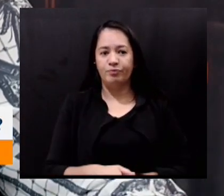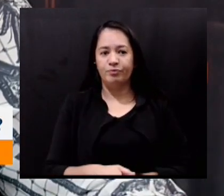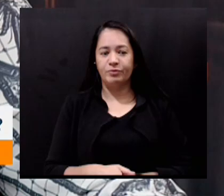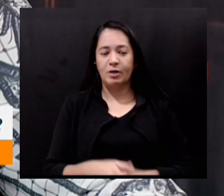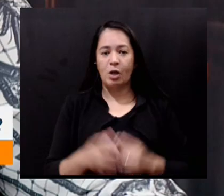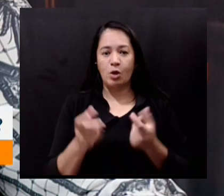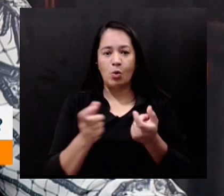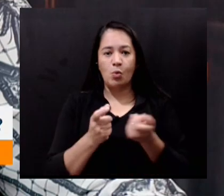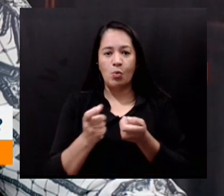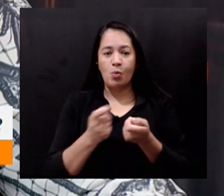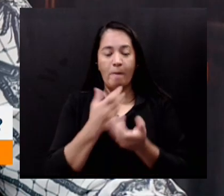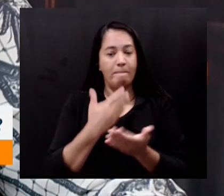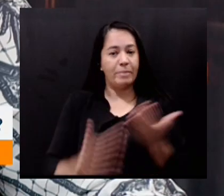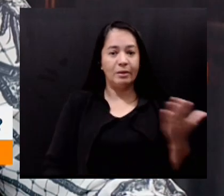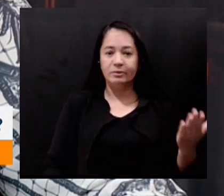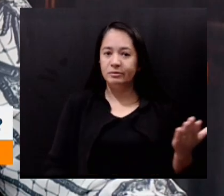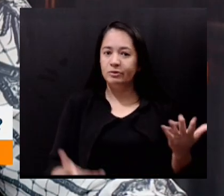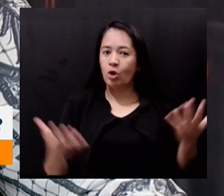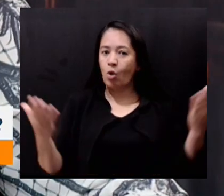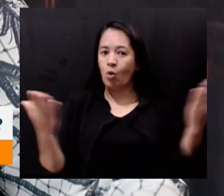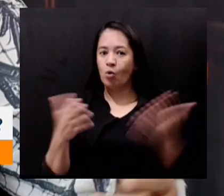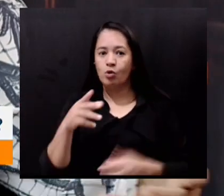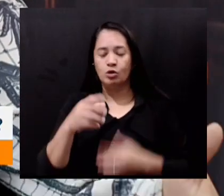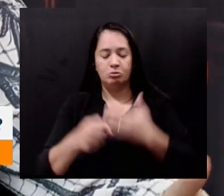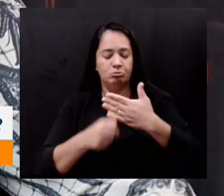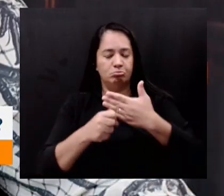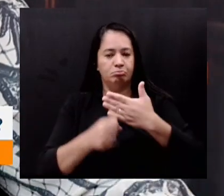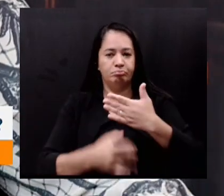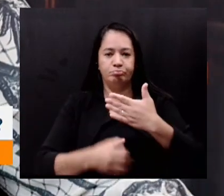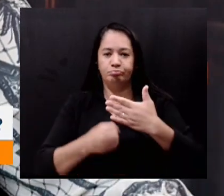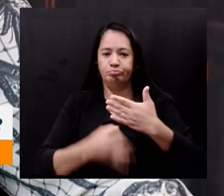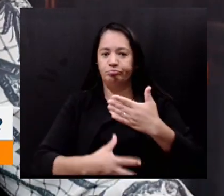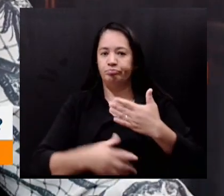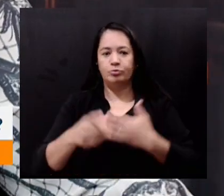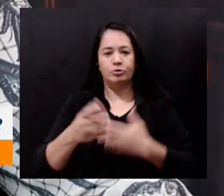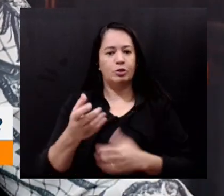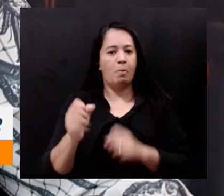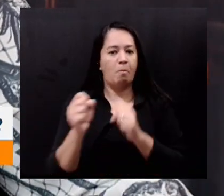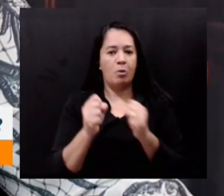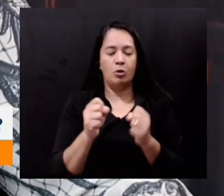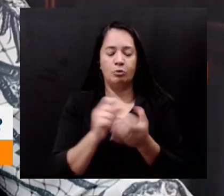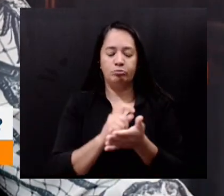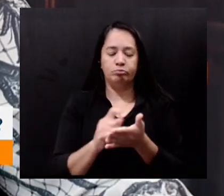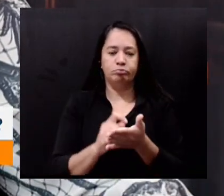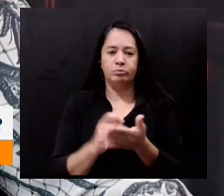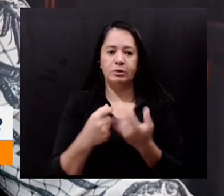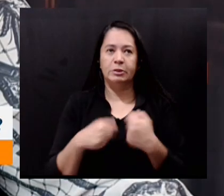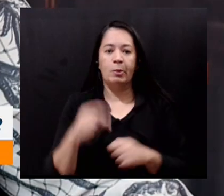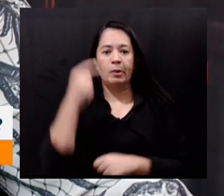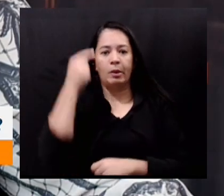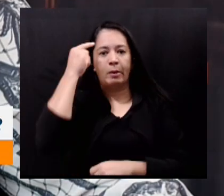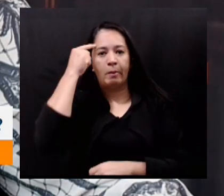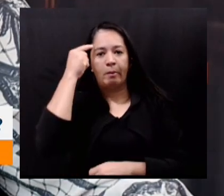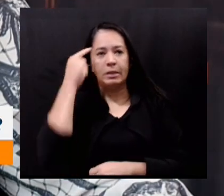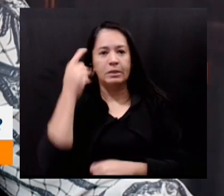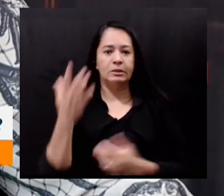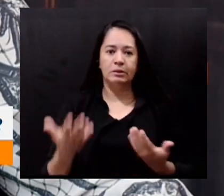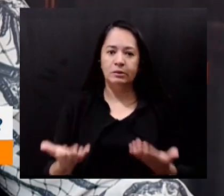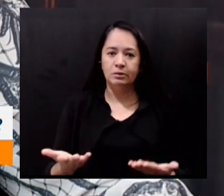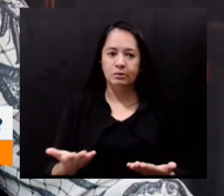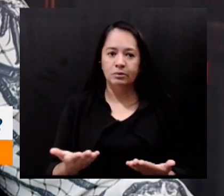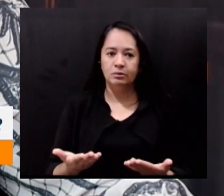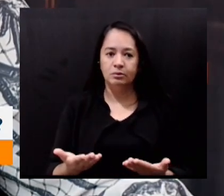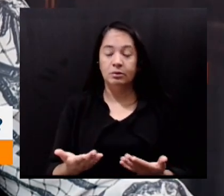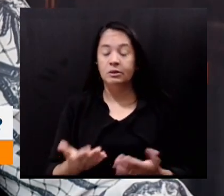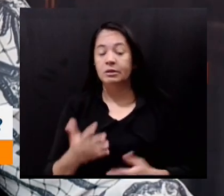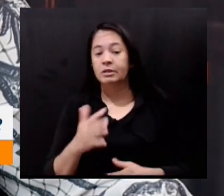né, sem ter que refletir, sem ter que pensar, e muitas pessoas que fazem isso com